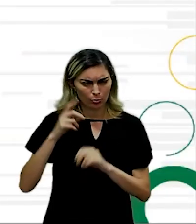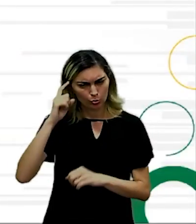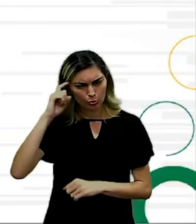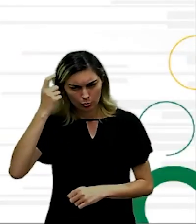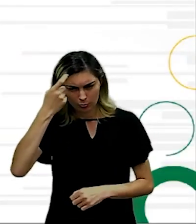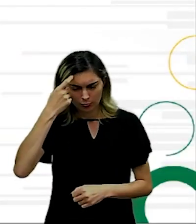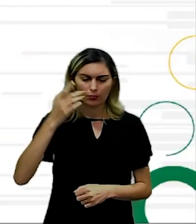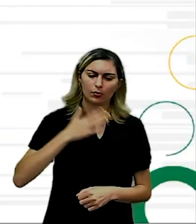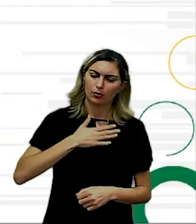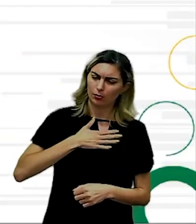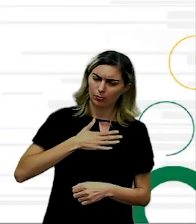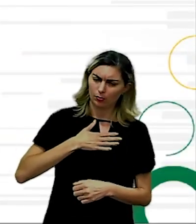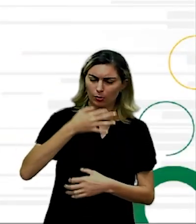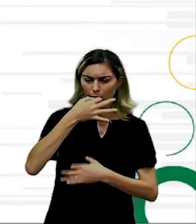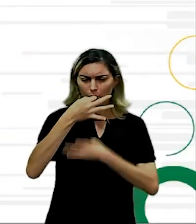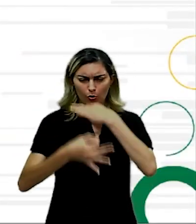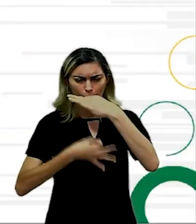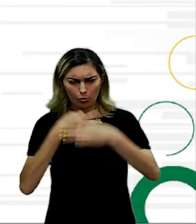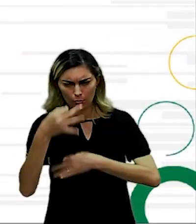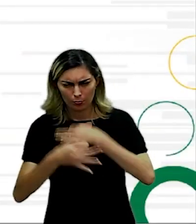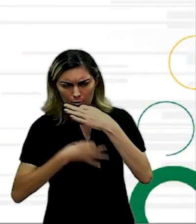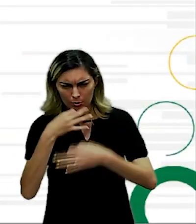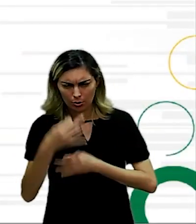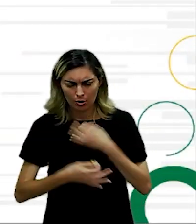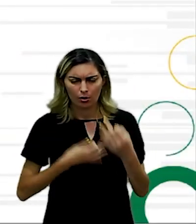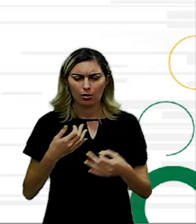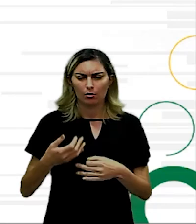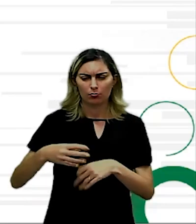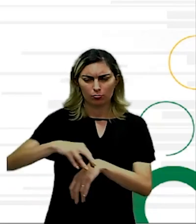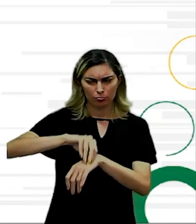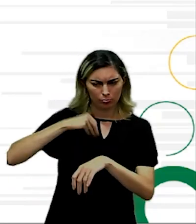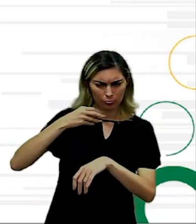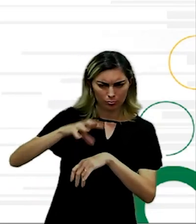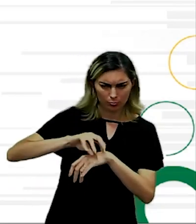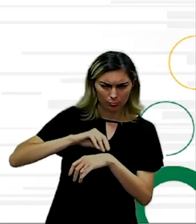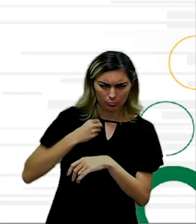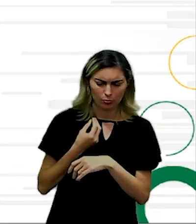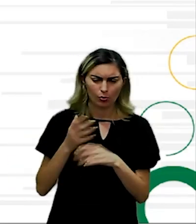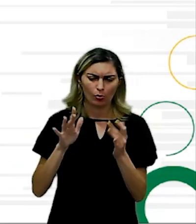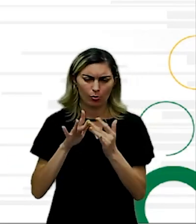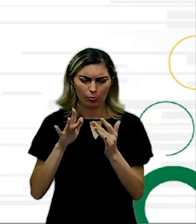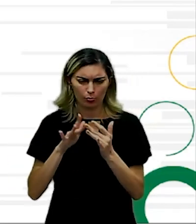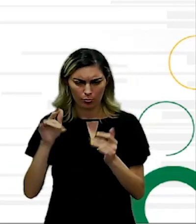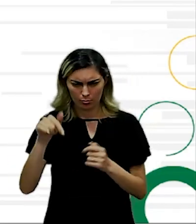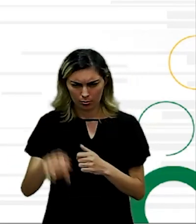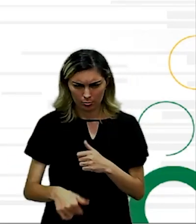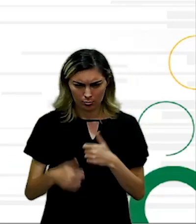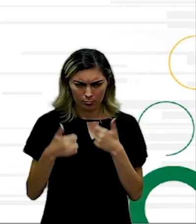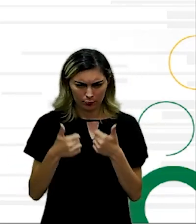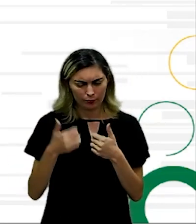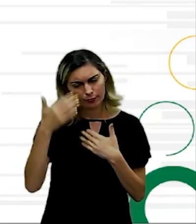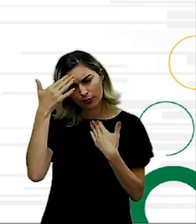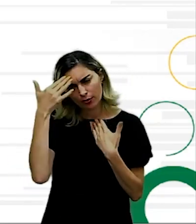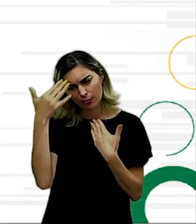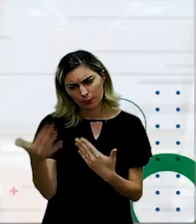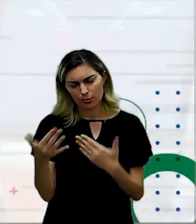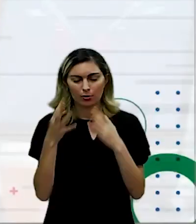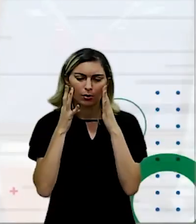deixar aqui nos comentários, ou então me contatar nesses contatos aqui, tudo bem? Muito obrigado